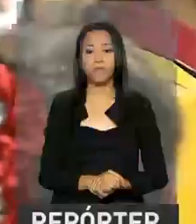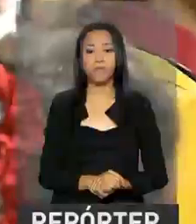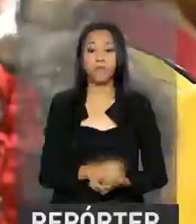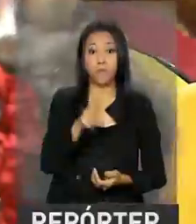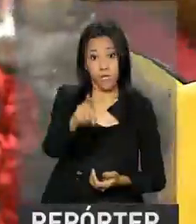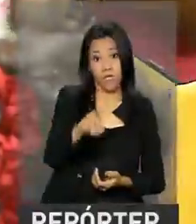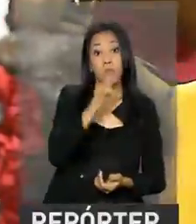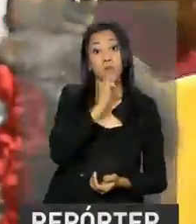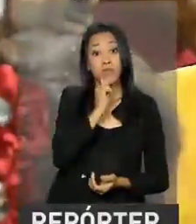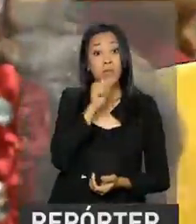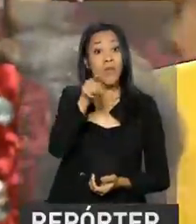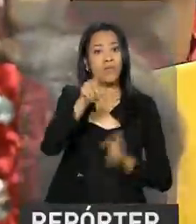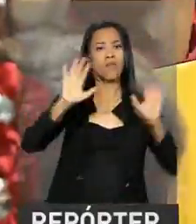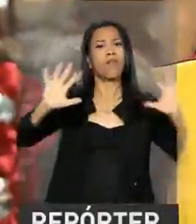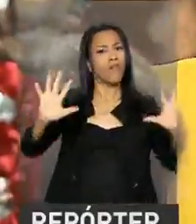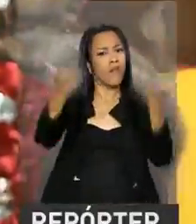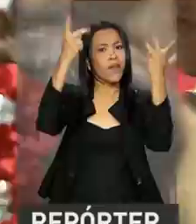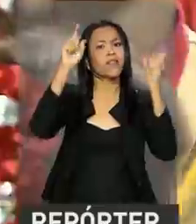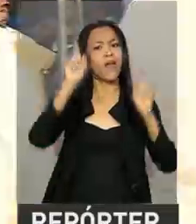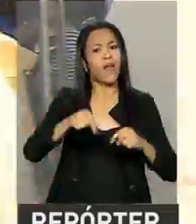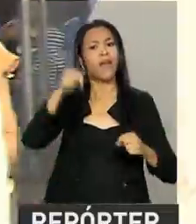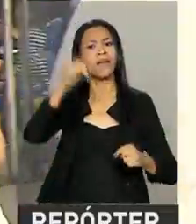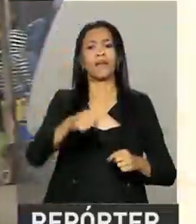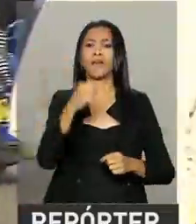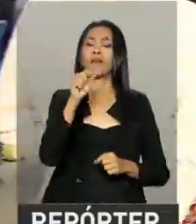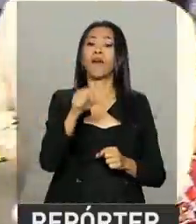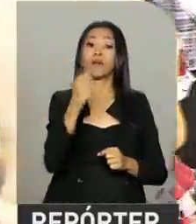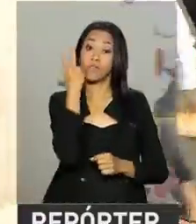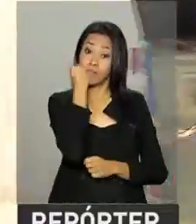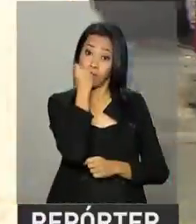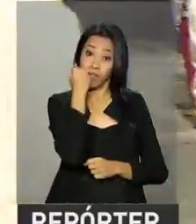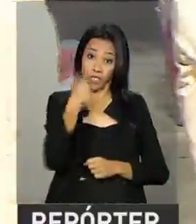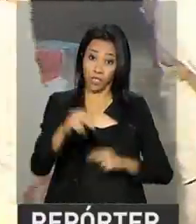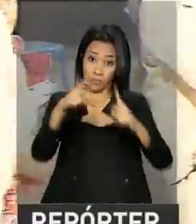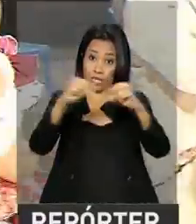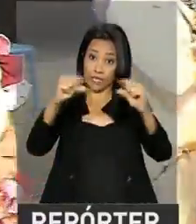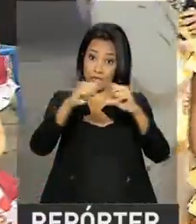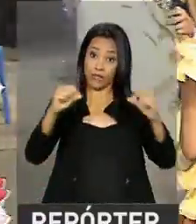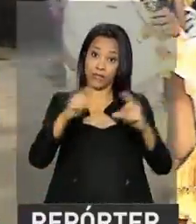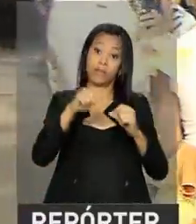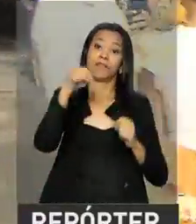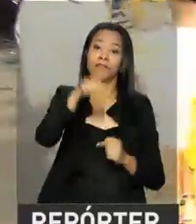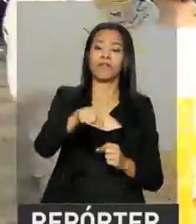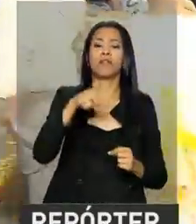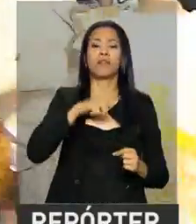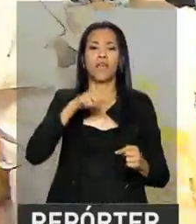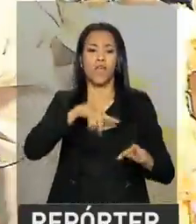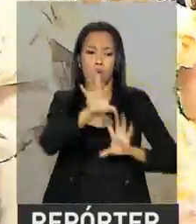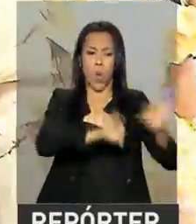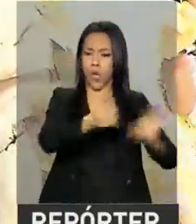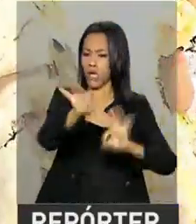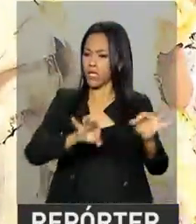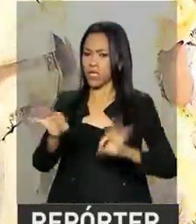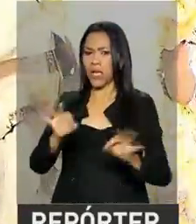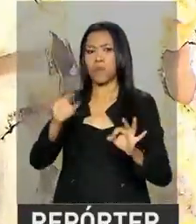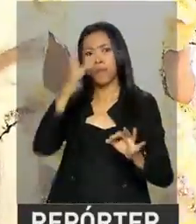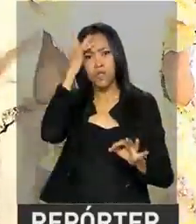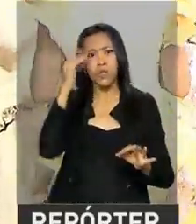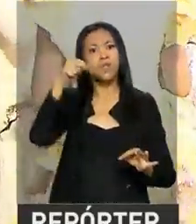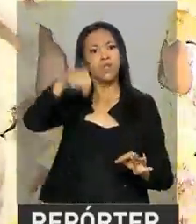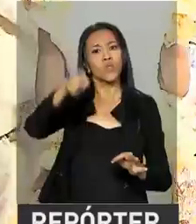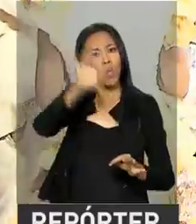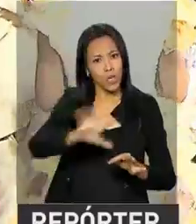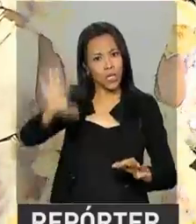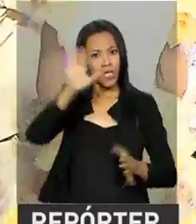Um exemplo dessas festas está em Taguatinga, uma das cidades do Distrito Federal, formada por nordestinos, onde